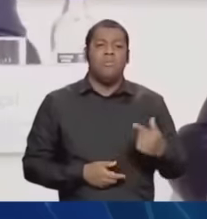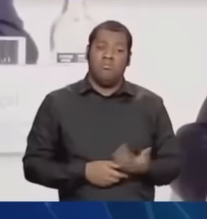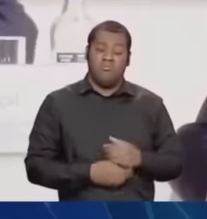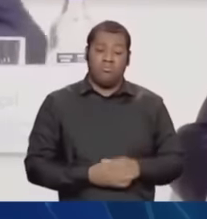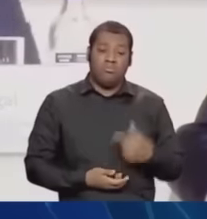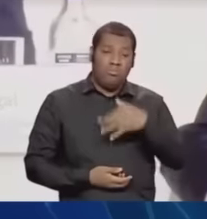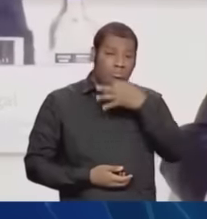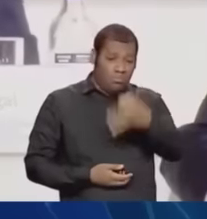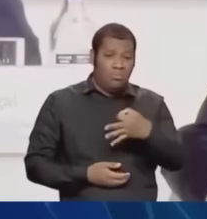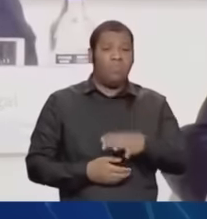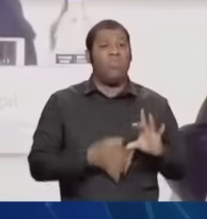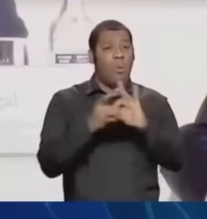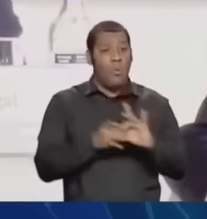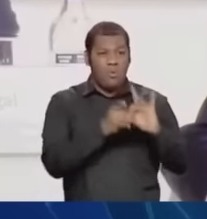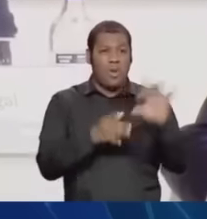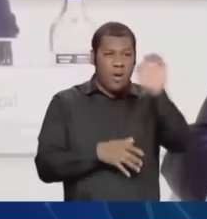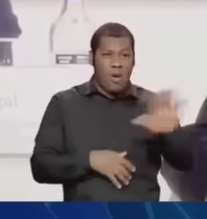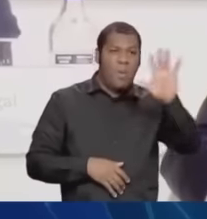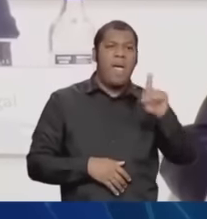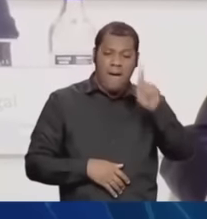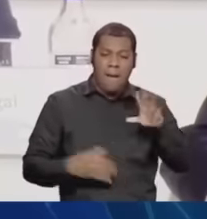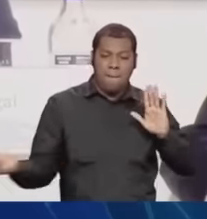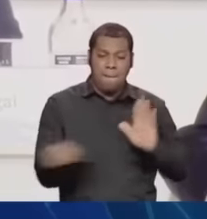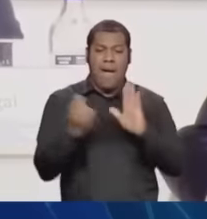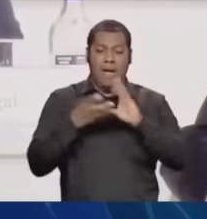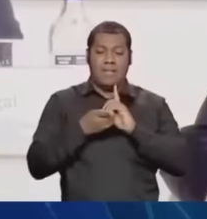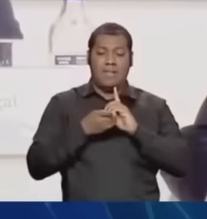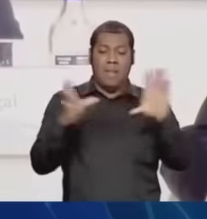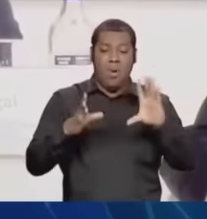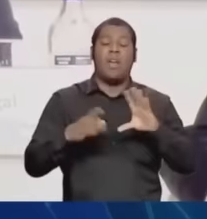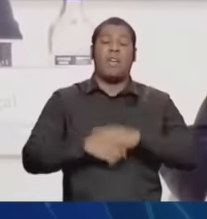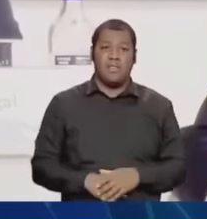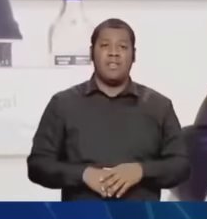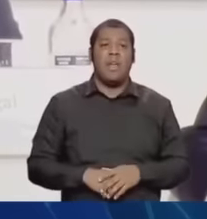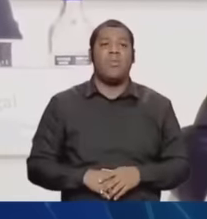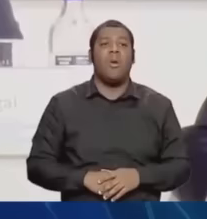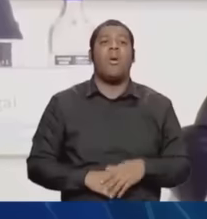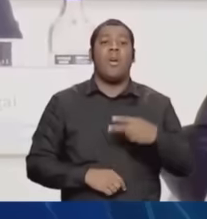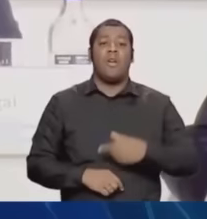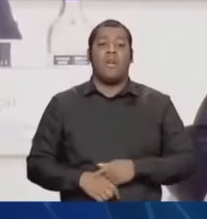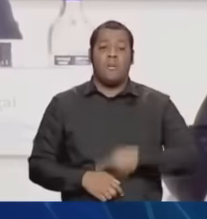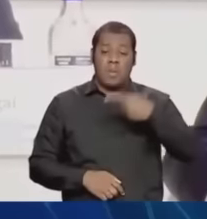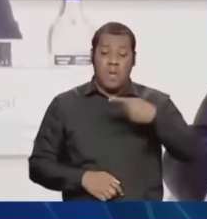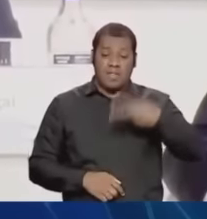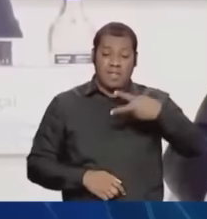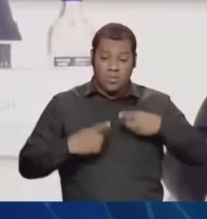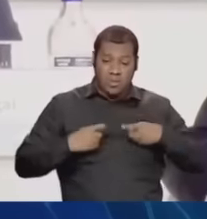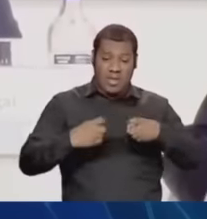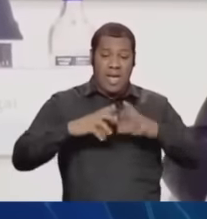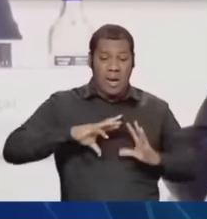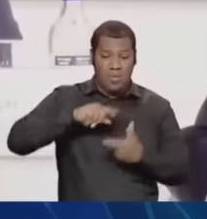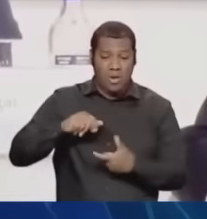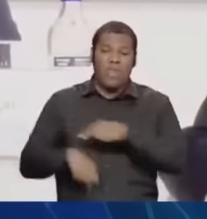Europeia foi um patrimônio democrático da humanidade. Depois de duas guerras mundiais, vocês conseguiram construir a União